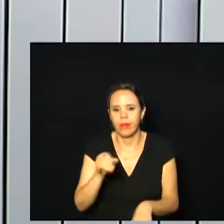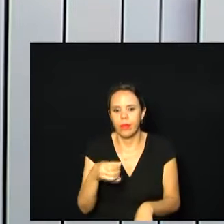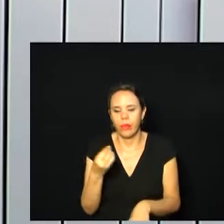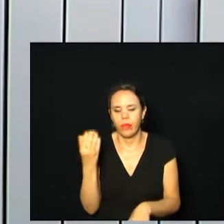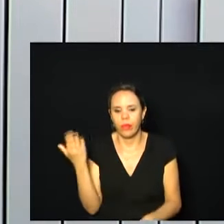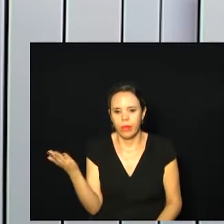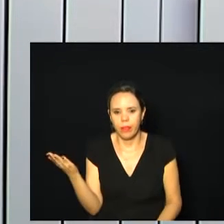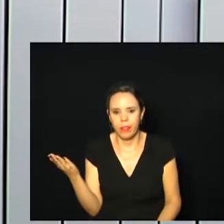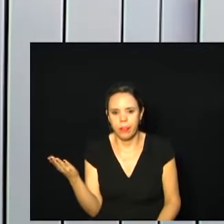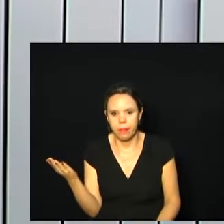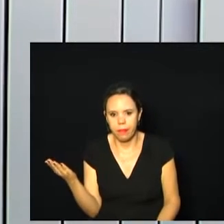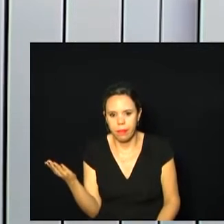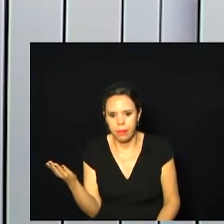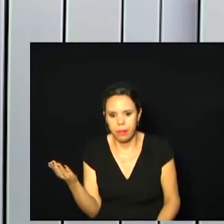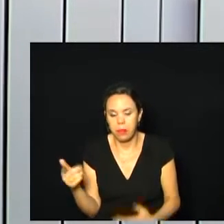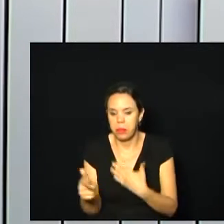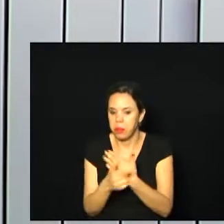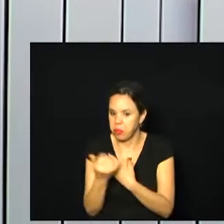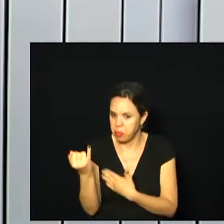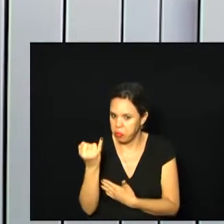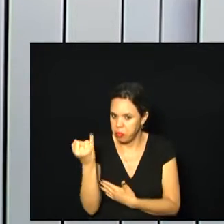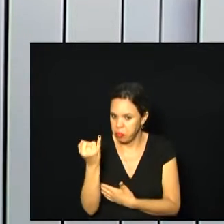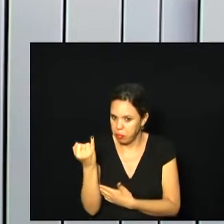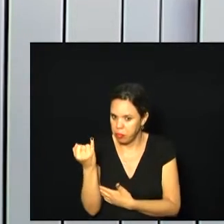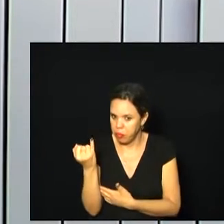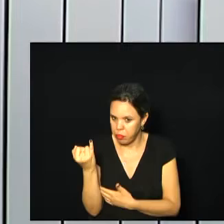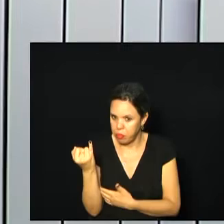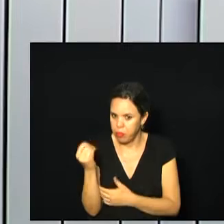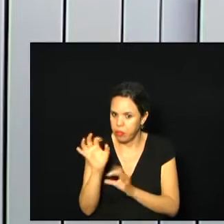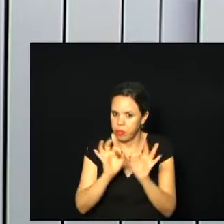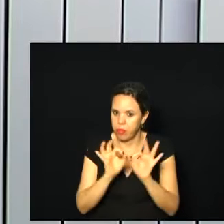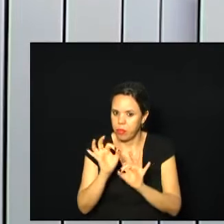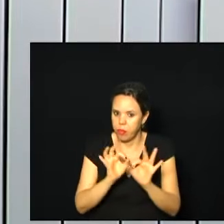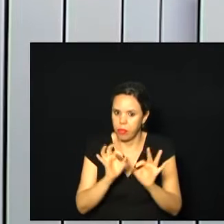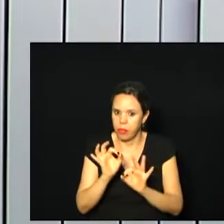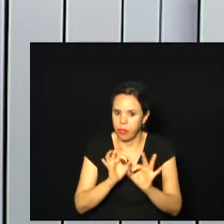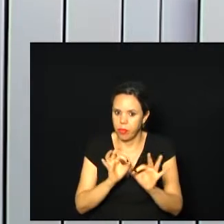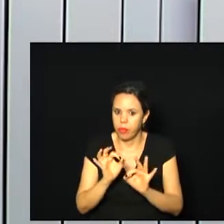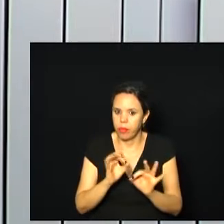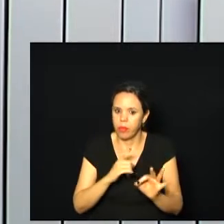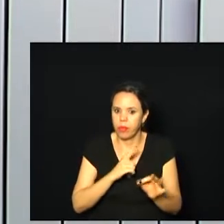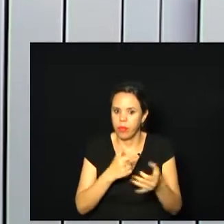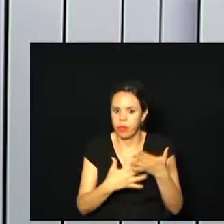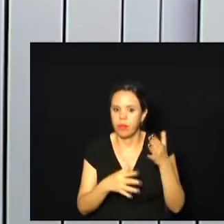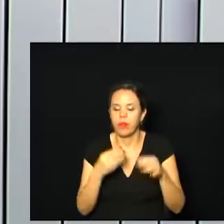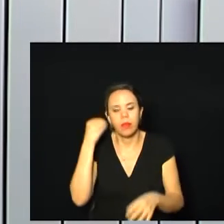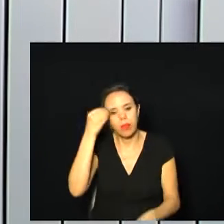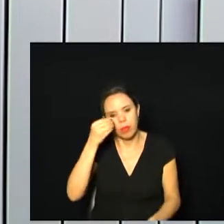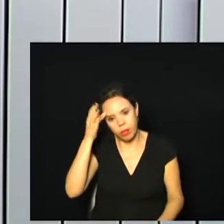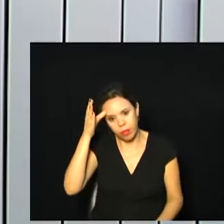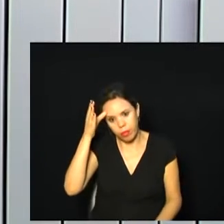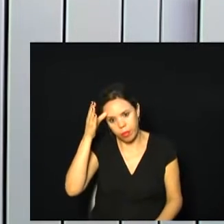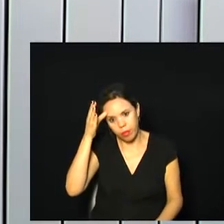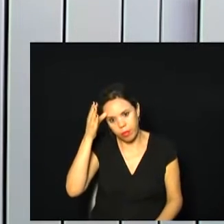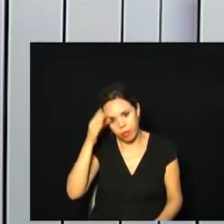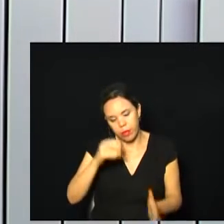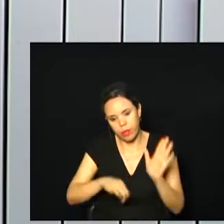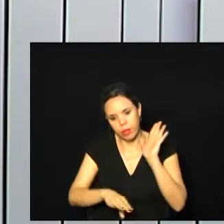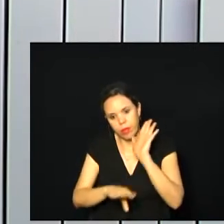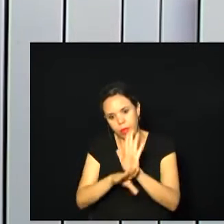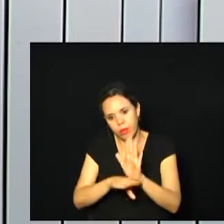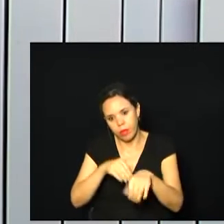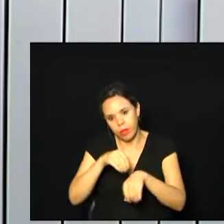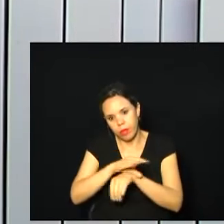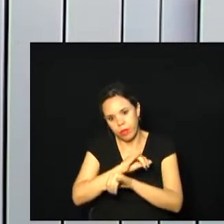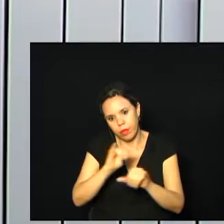Henrique, bibliotecário, e uma função importantíssima, né, de organizador, detém muito conhecimento, ajuda a passar